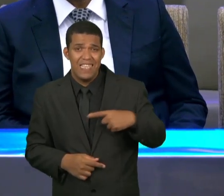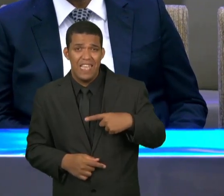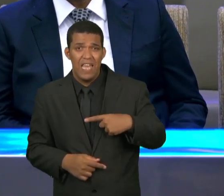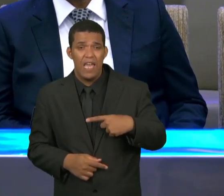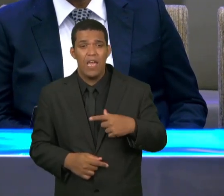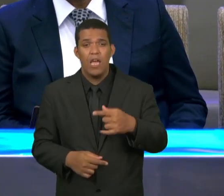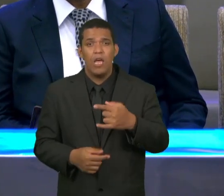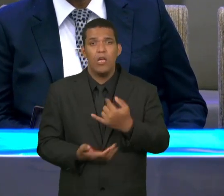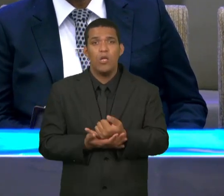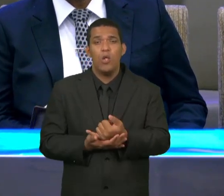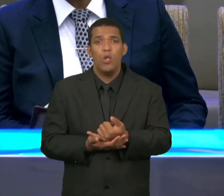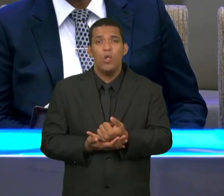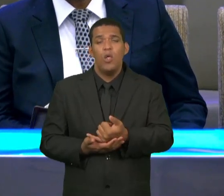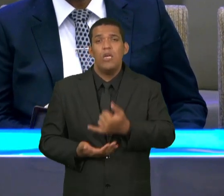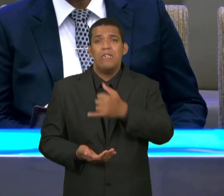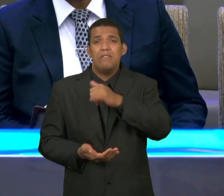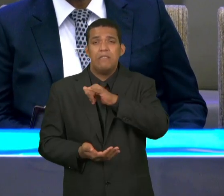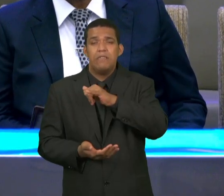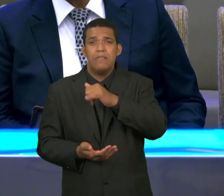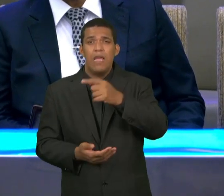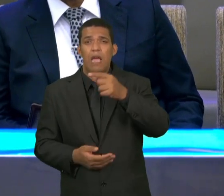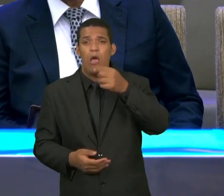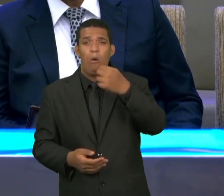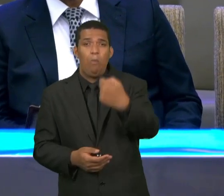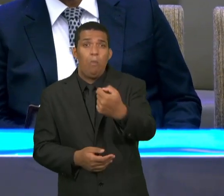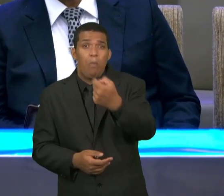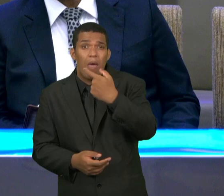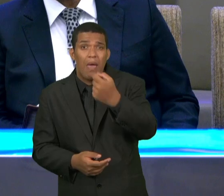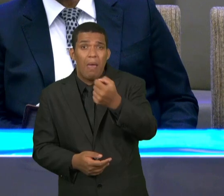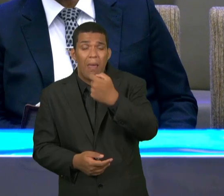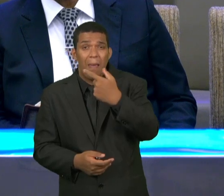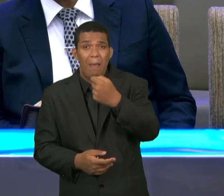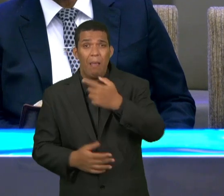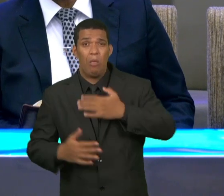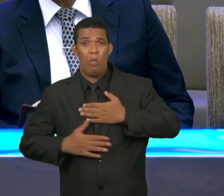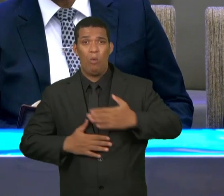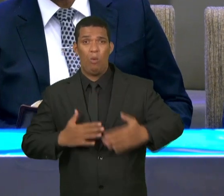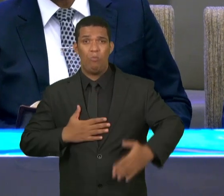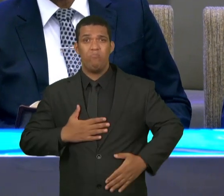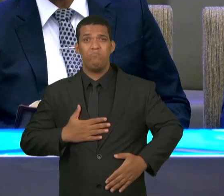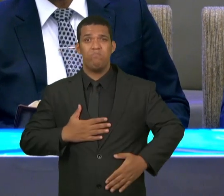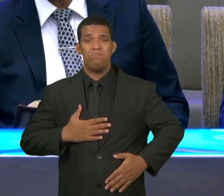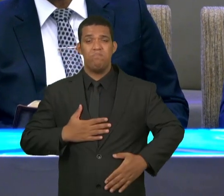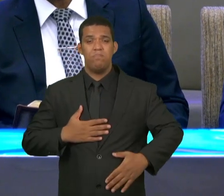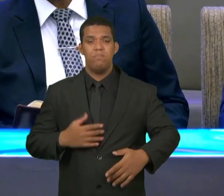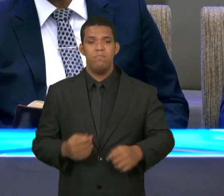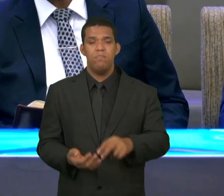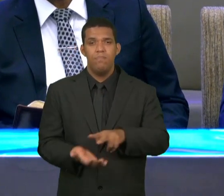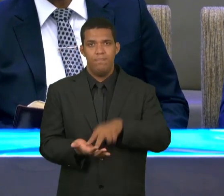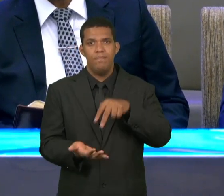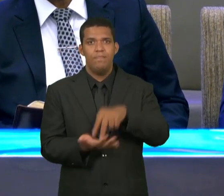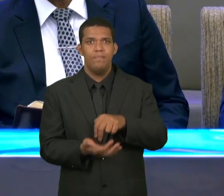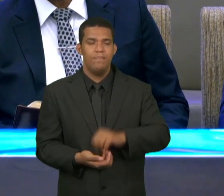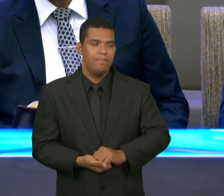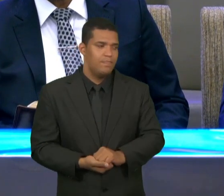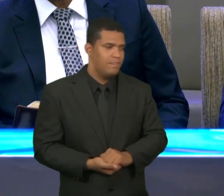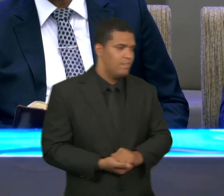nome não de Aaron, mas de Elvis. Fique em pé.